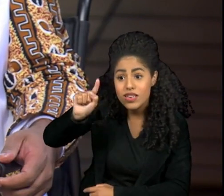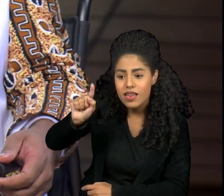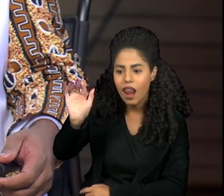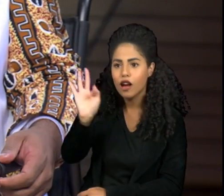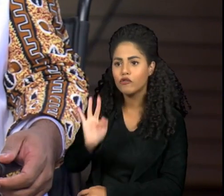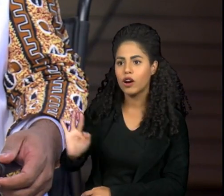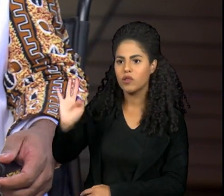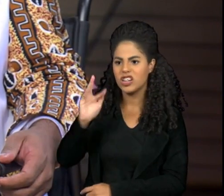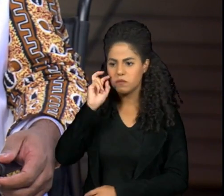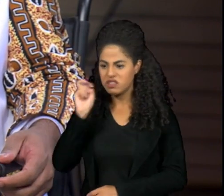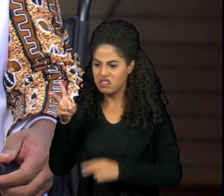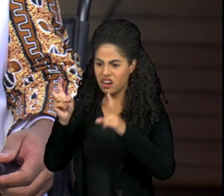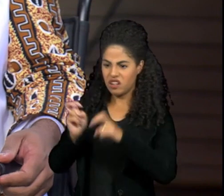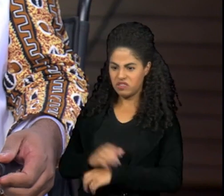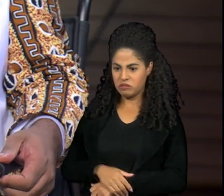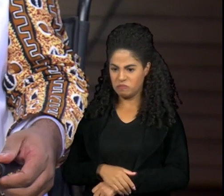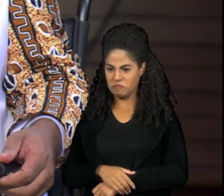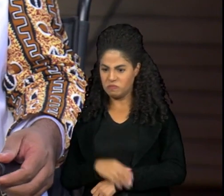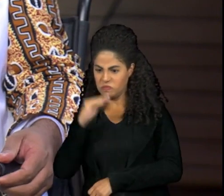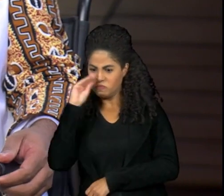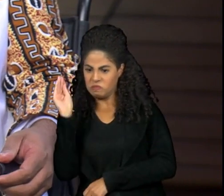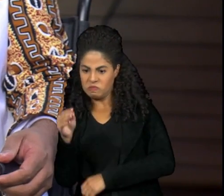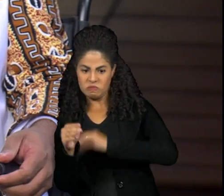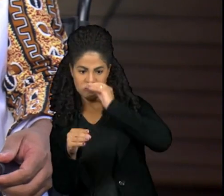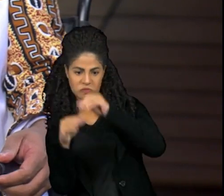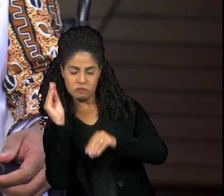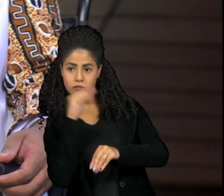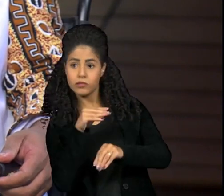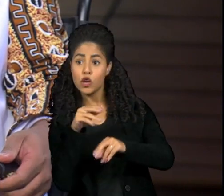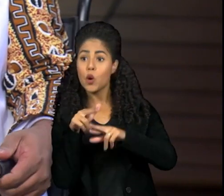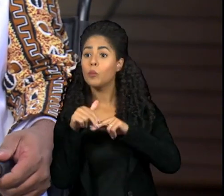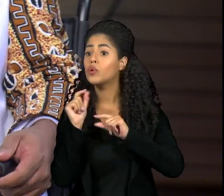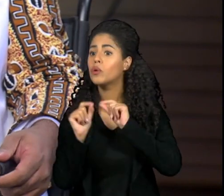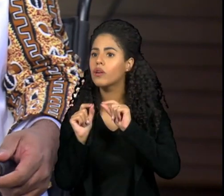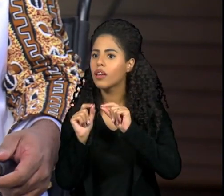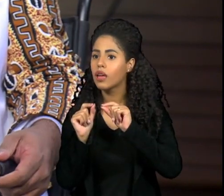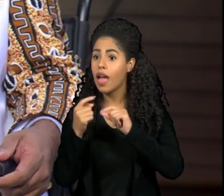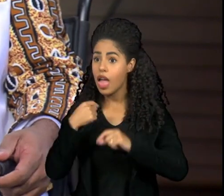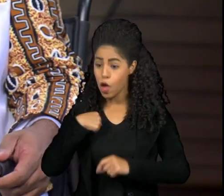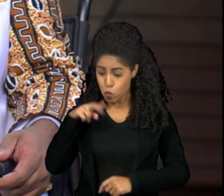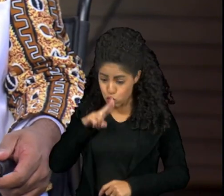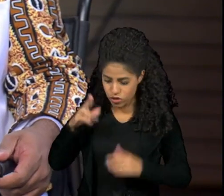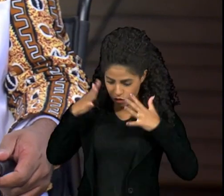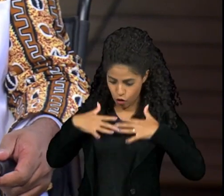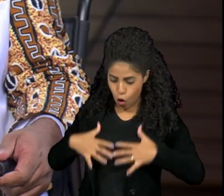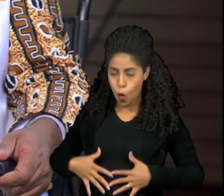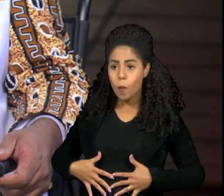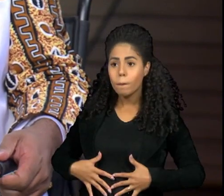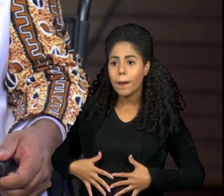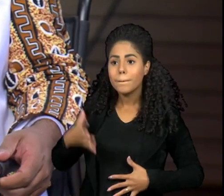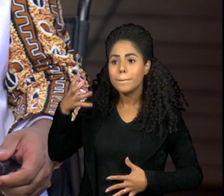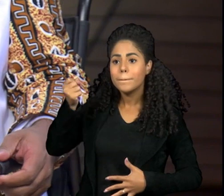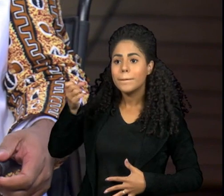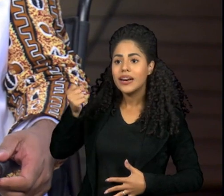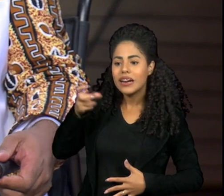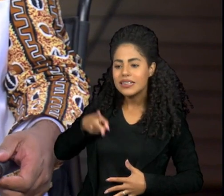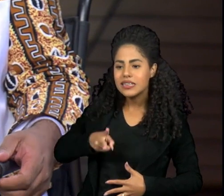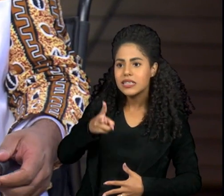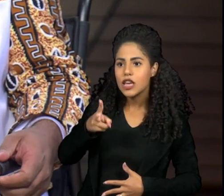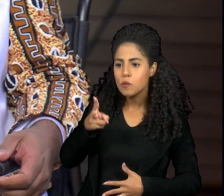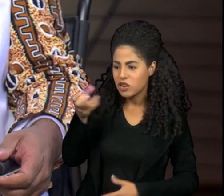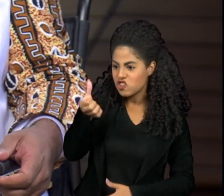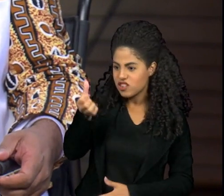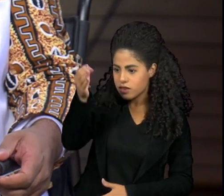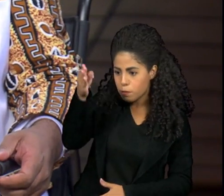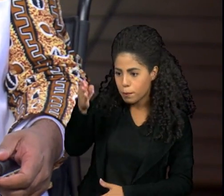era hostilizado por usar roupas brancas às sextas-feiras. Imediatamente, os cristãos